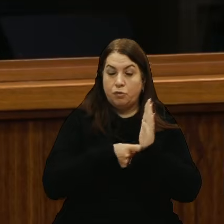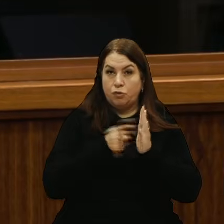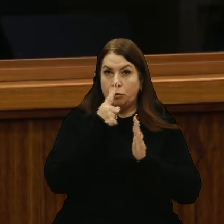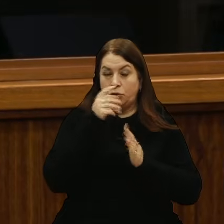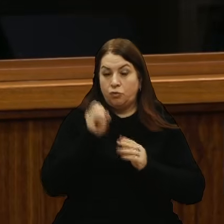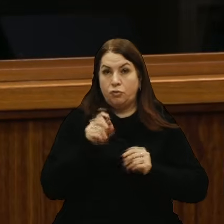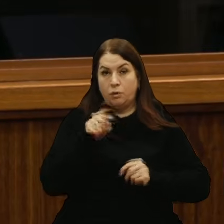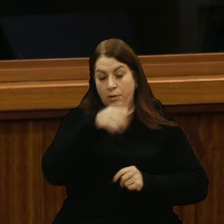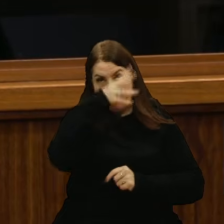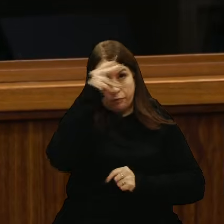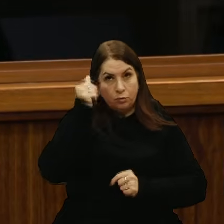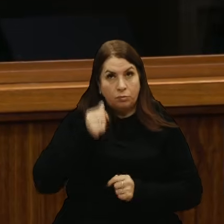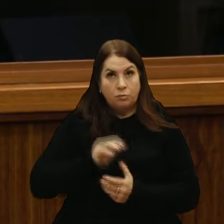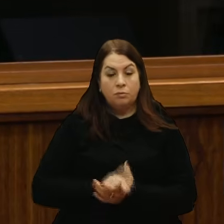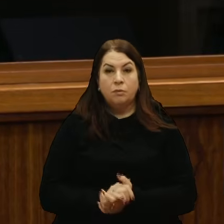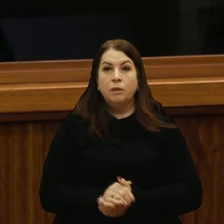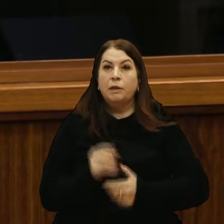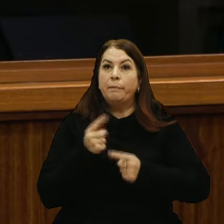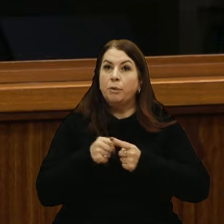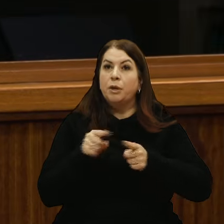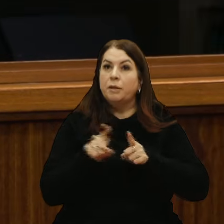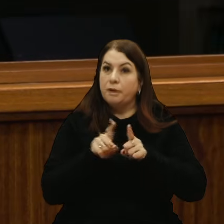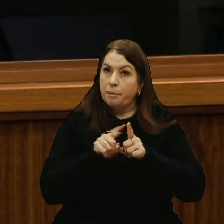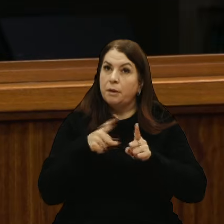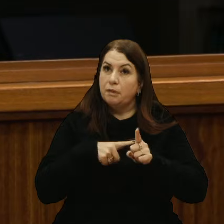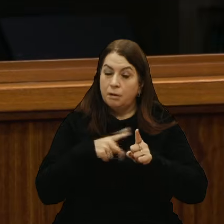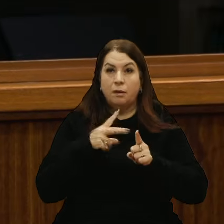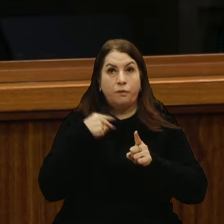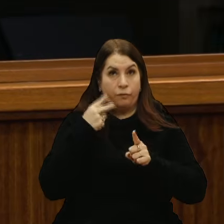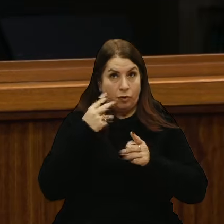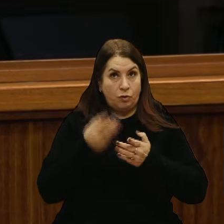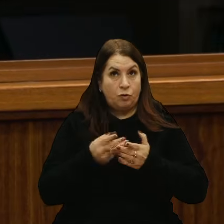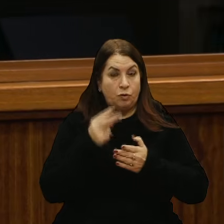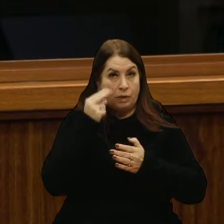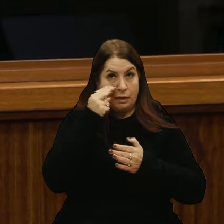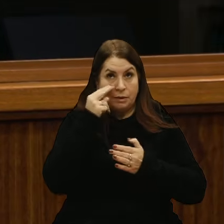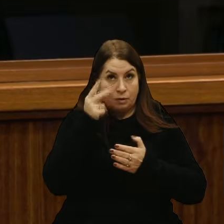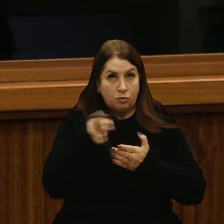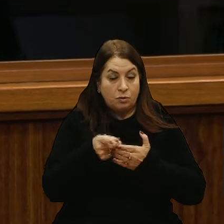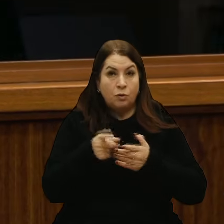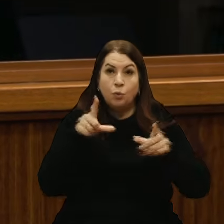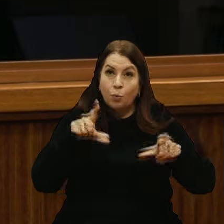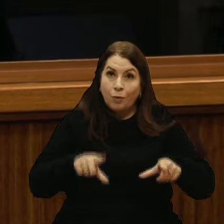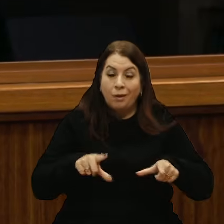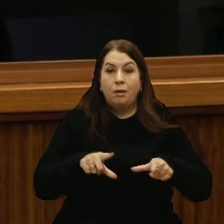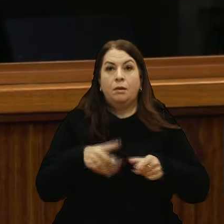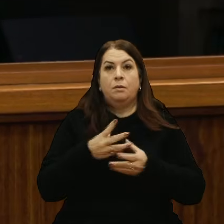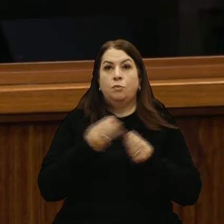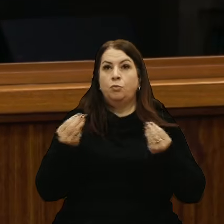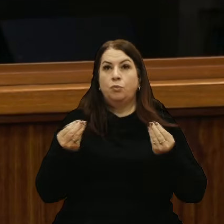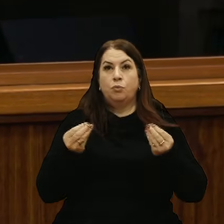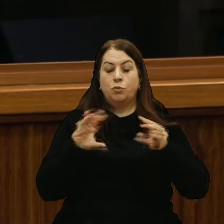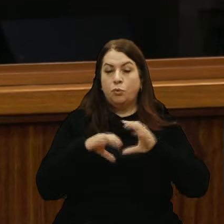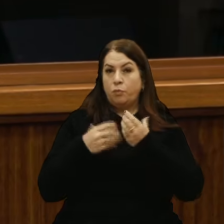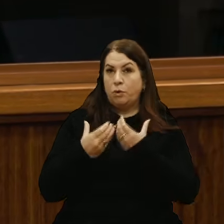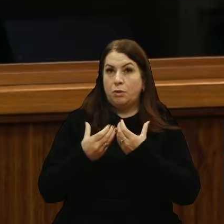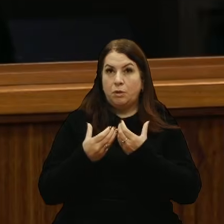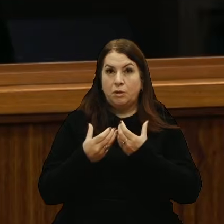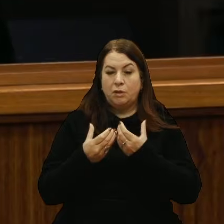a prefeitura. Porque também tem, vereador Fantinel, lugares, muitas